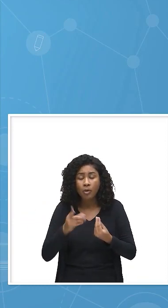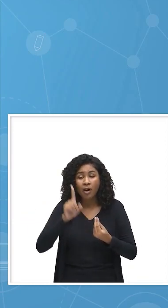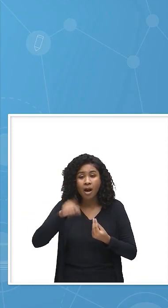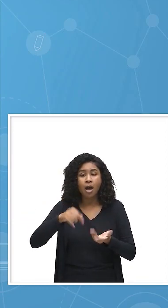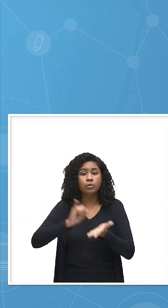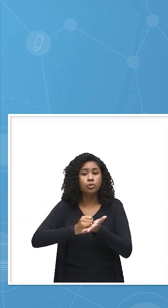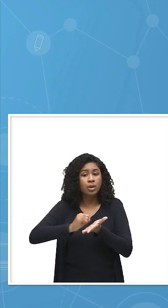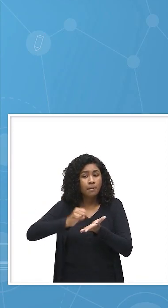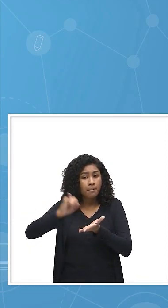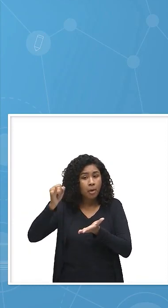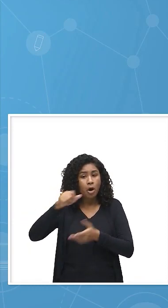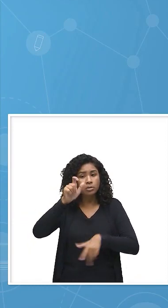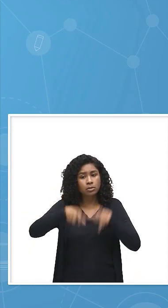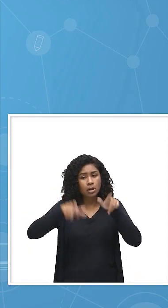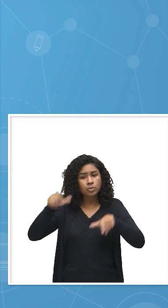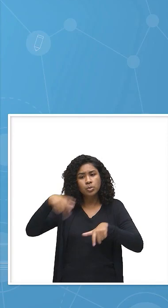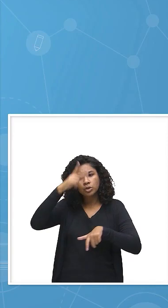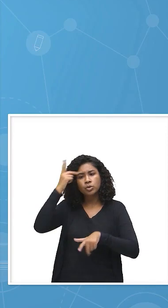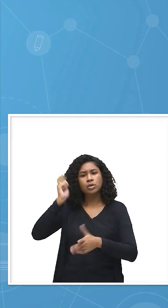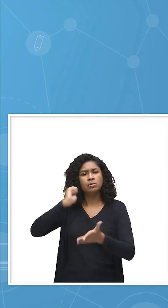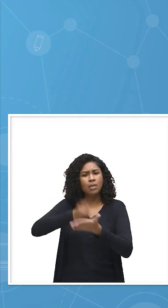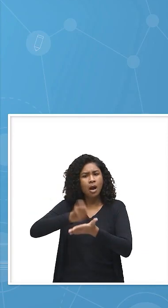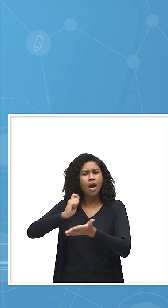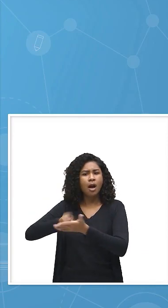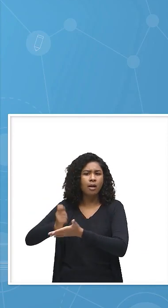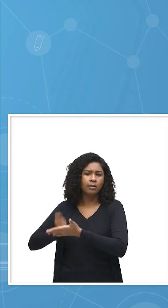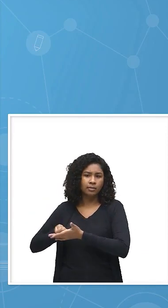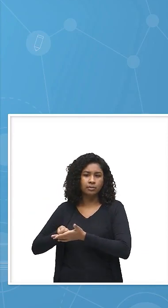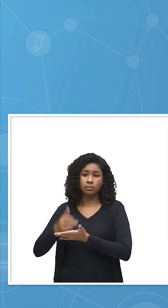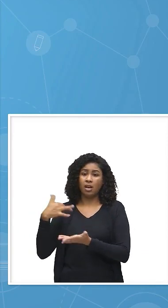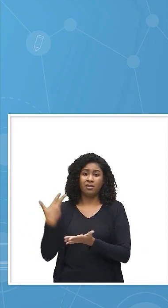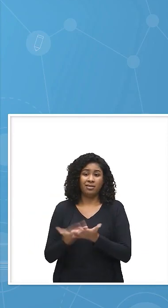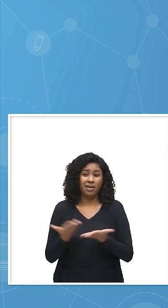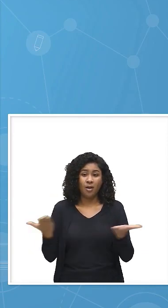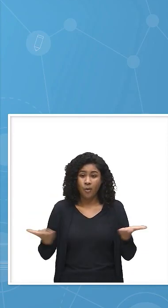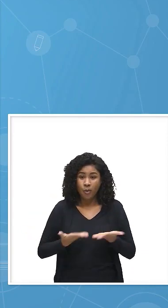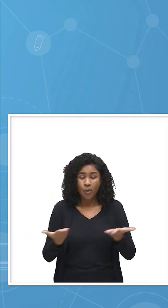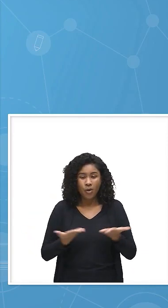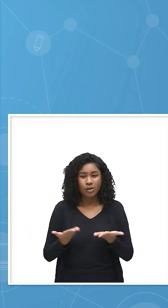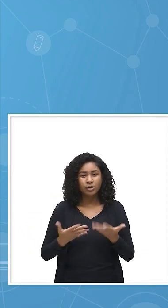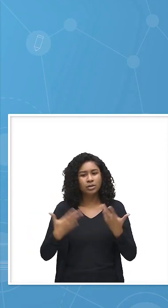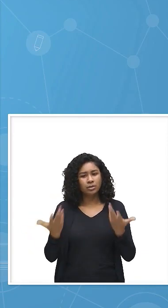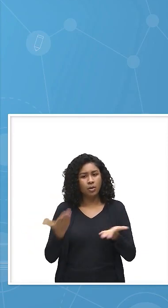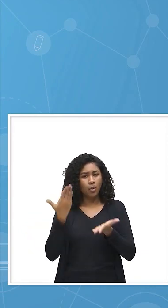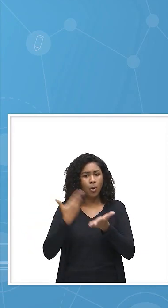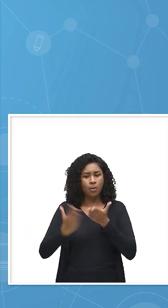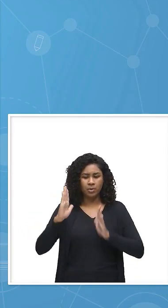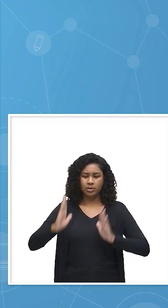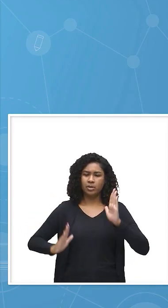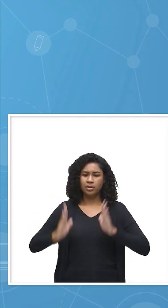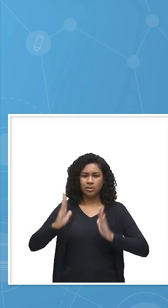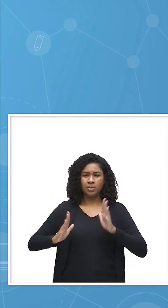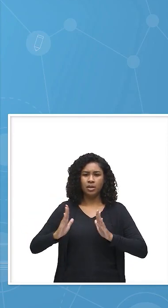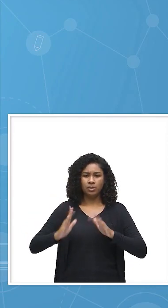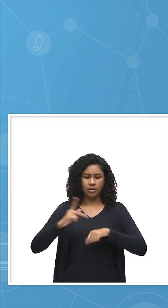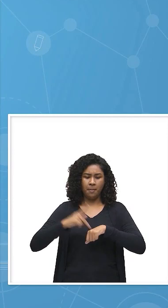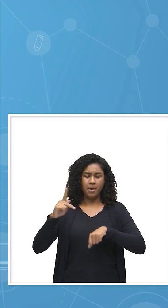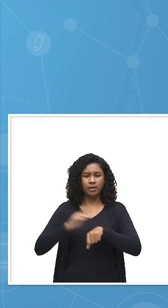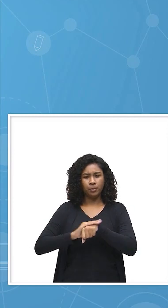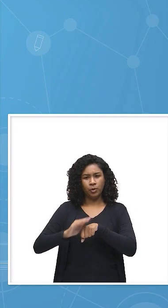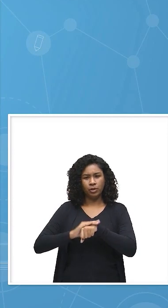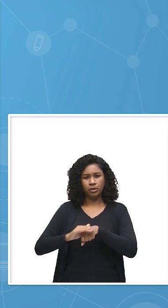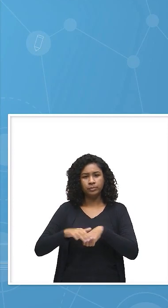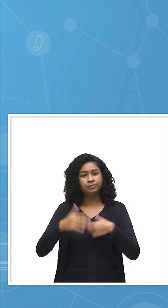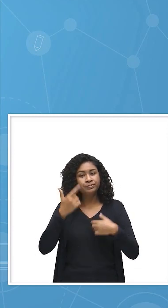que os cidadãos pagam, né? Isso acontece até os dias atuais e a gente já vê ali no período neolítico. Gente, espero